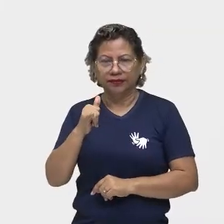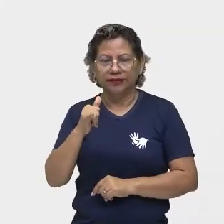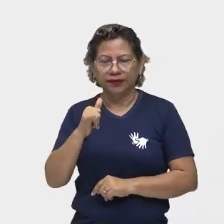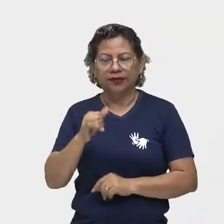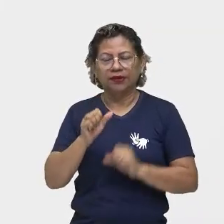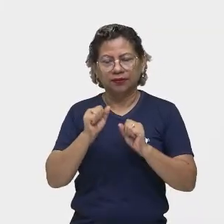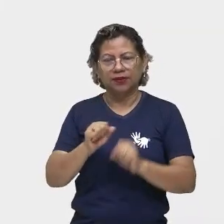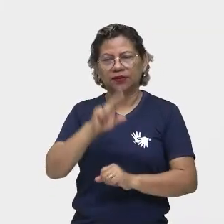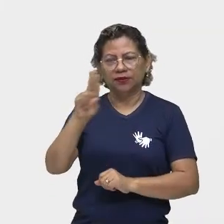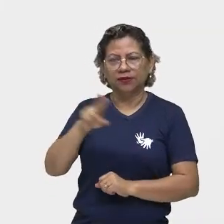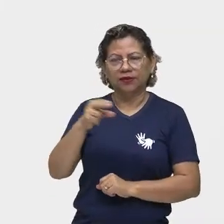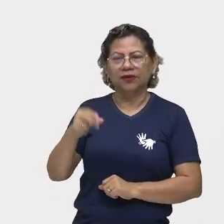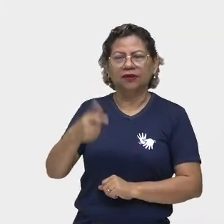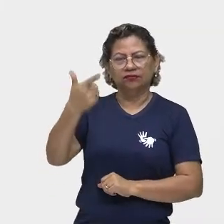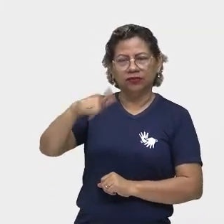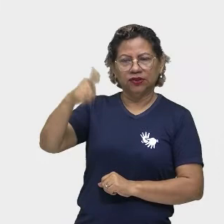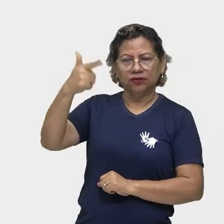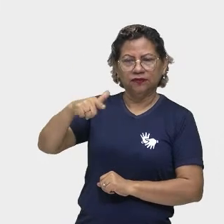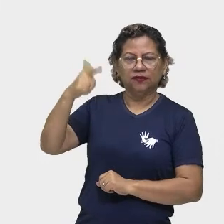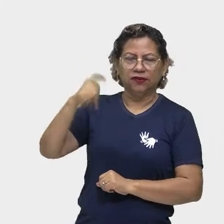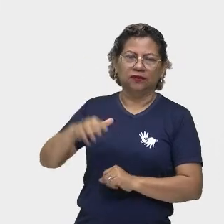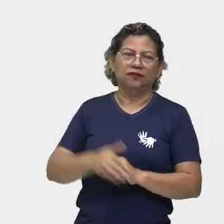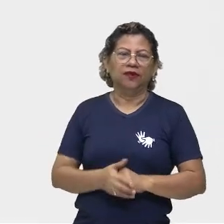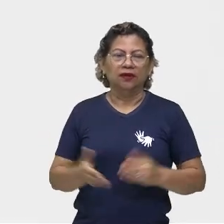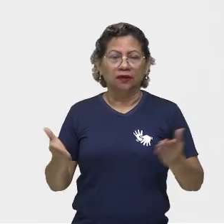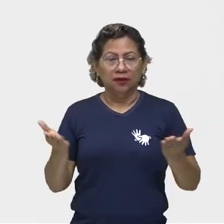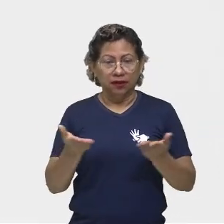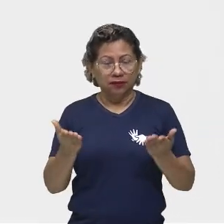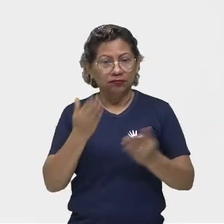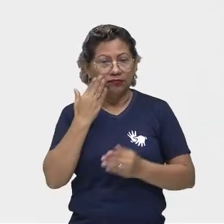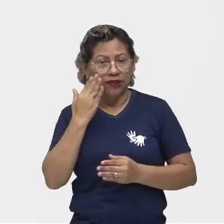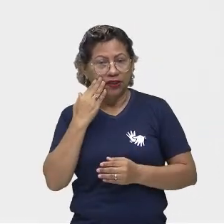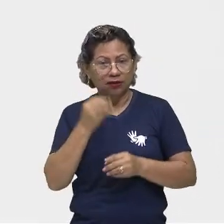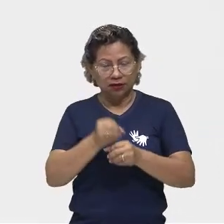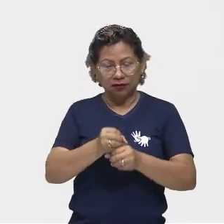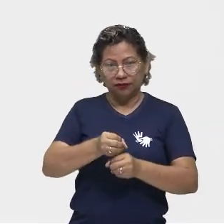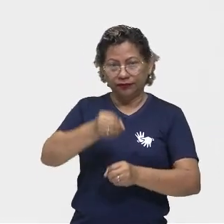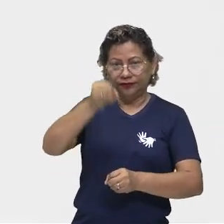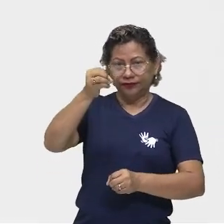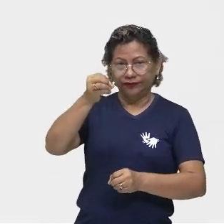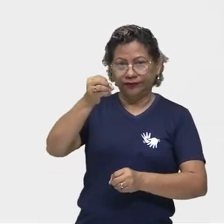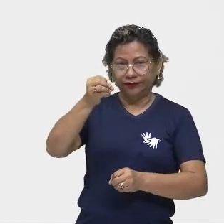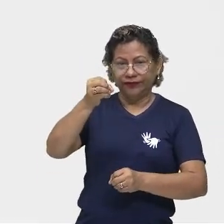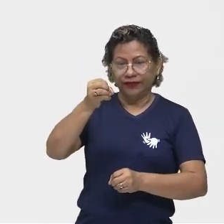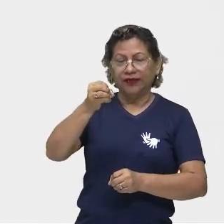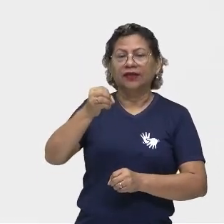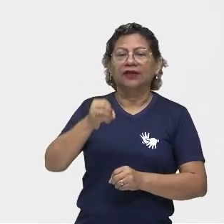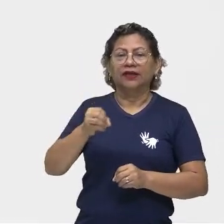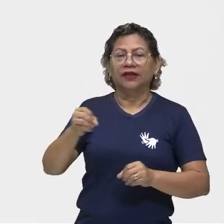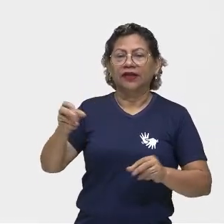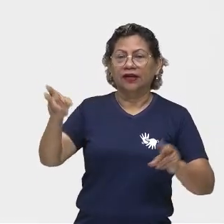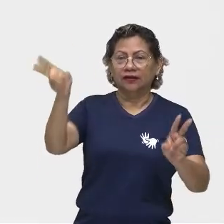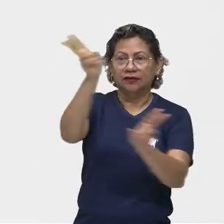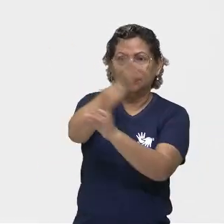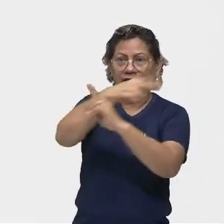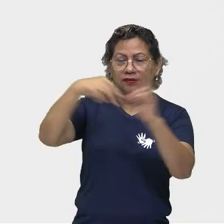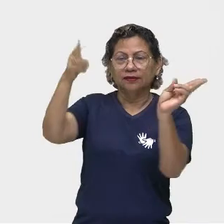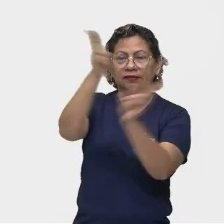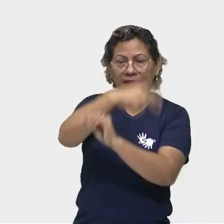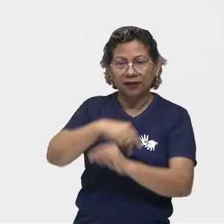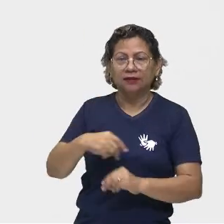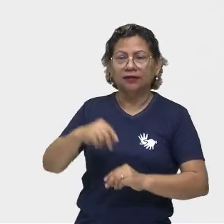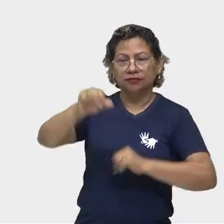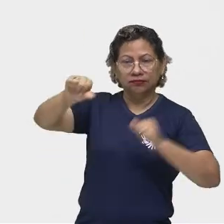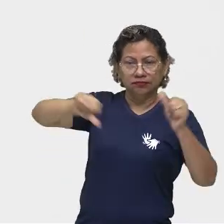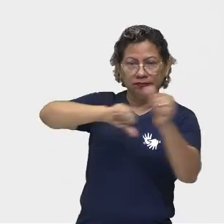observou já em outra imagem, ela utiliza ali, ó, a força do vento, né? Então, ele vai também fazer essa